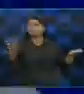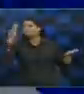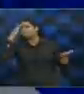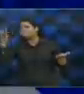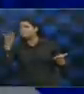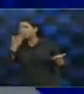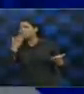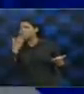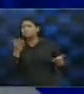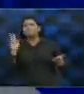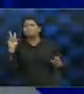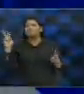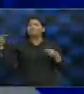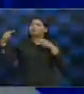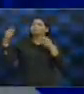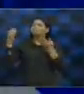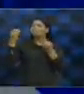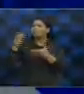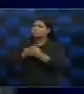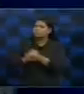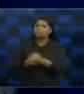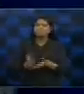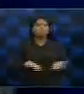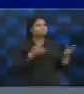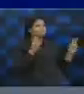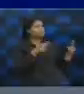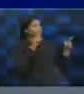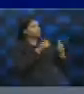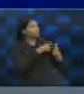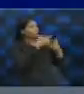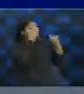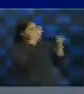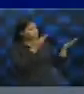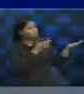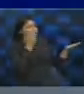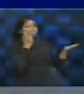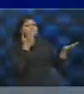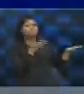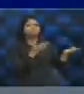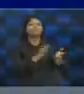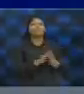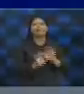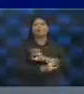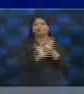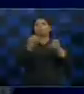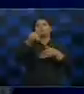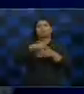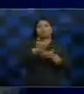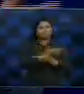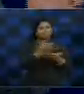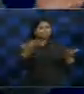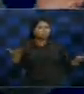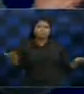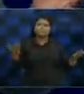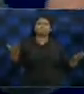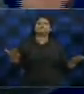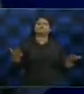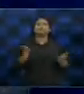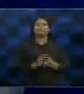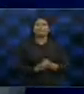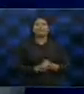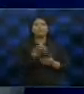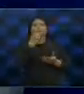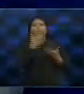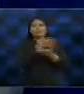obrigado. Foi um prazer revê-lo. Ok. Candidato Marcelo Ramos, muito obrigado. Prazer revê-lo. Ótima eleição aos dois e uma